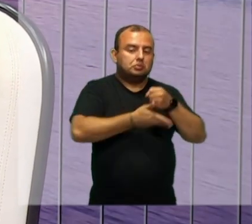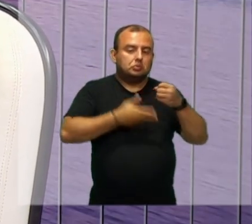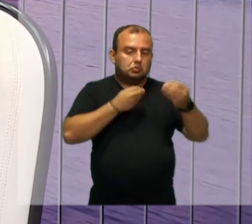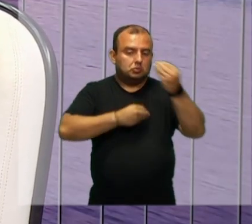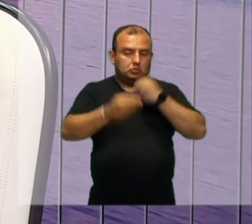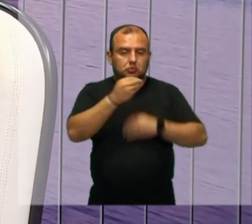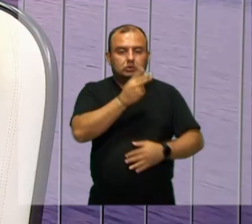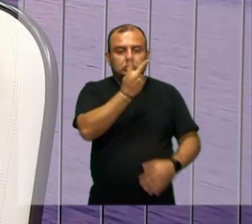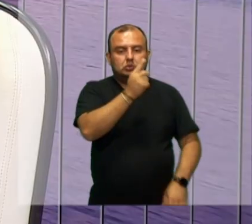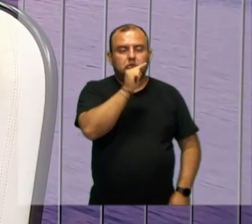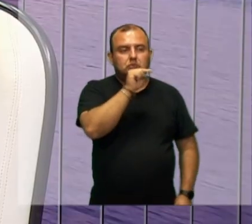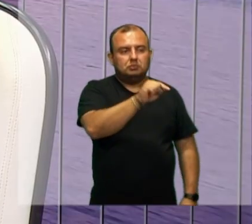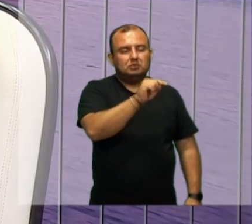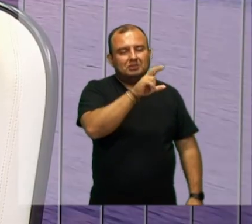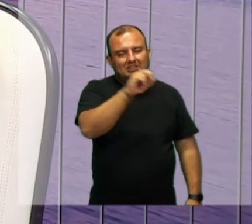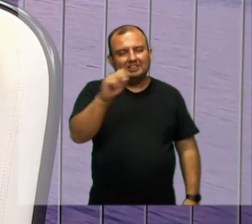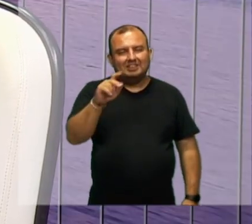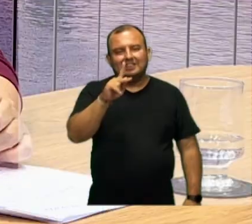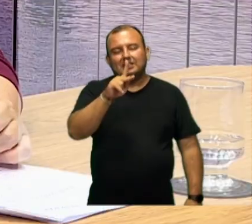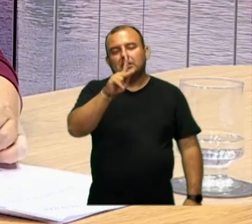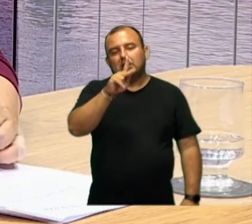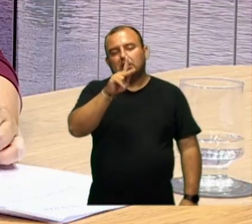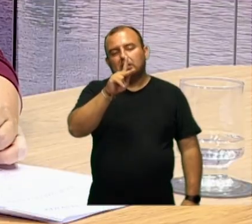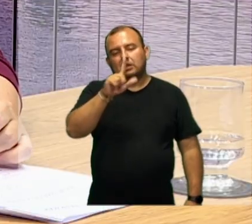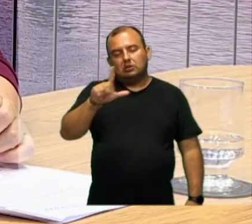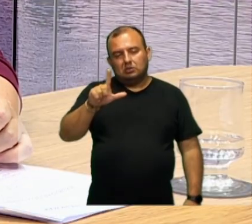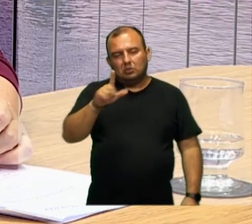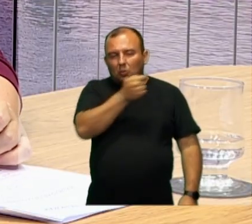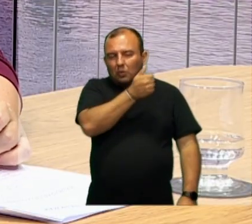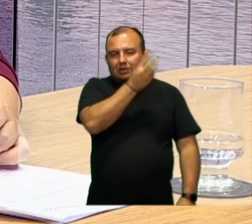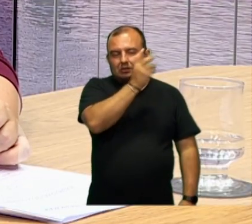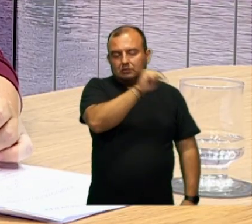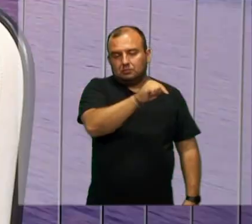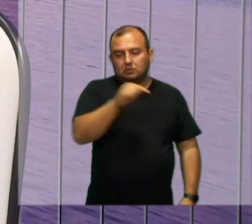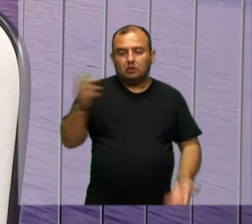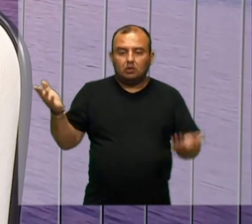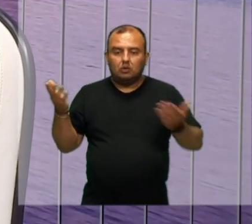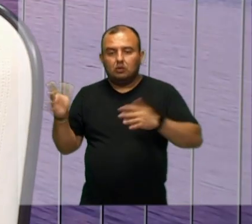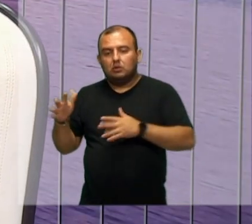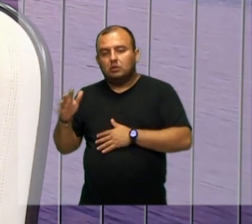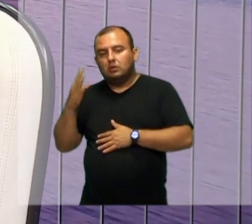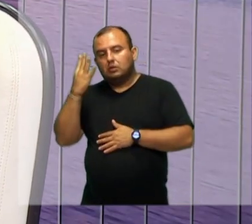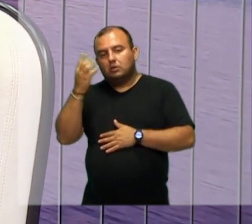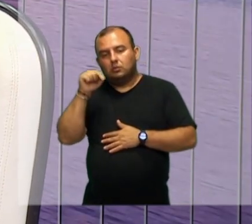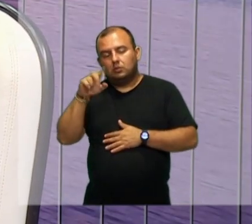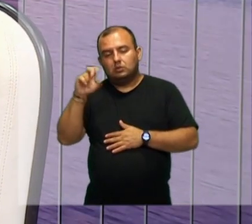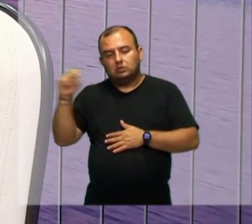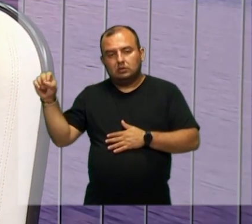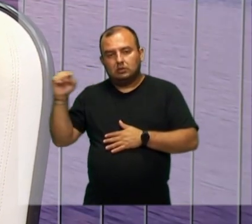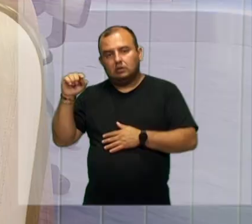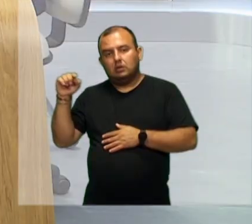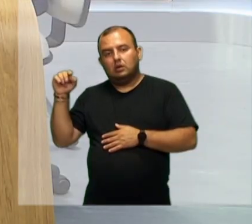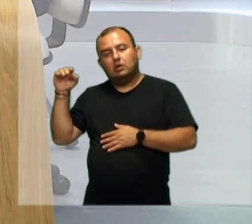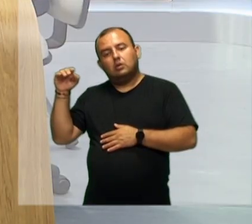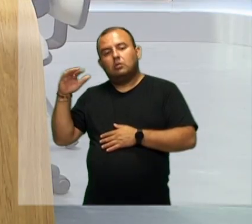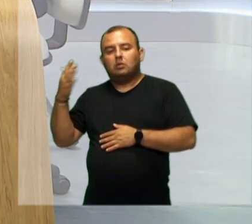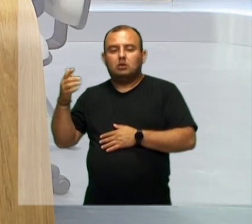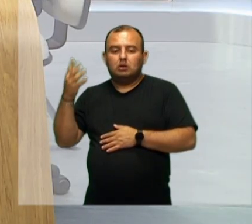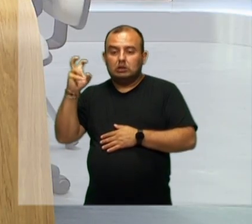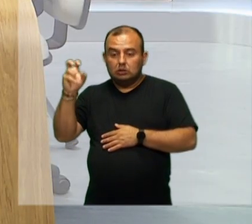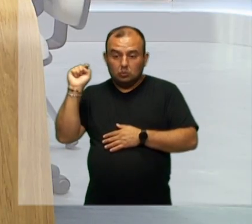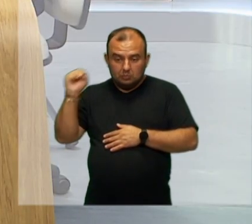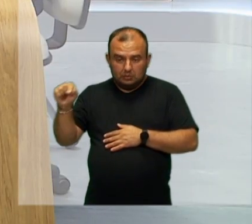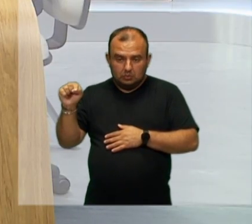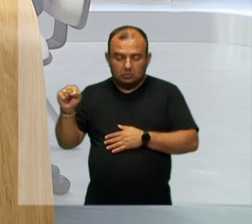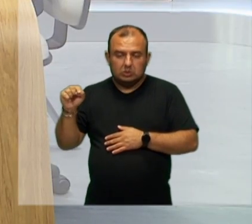era de 2.500 calorias, quando máximo 3.000. Hoje, a minha base está de 4.500 a 5.000 em alguns momentos. Nossa.